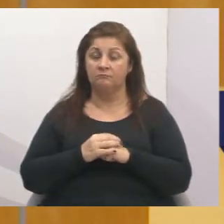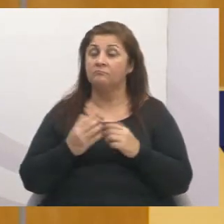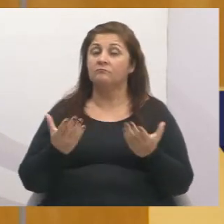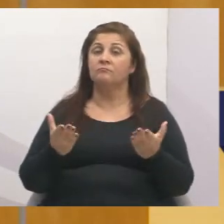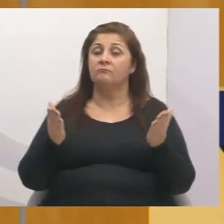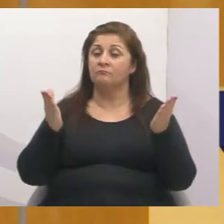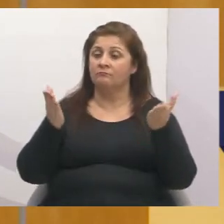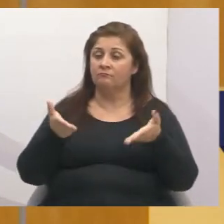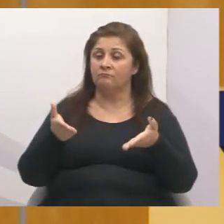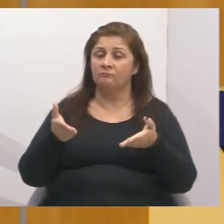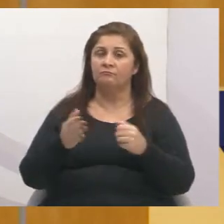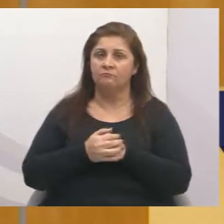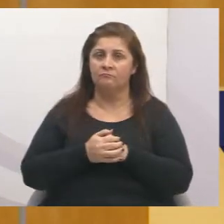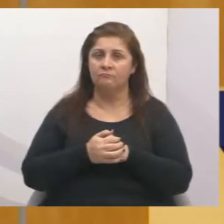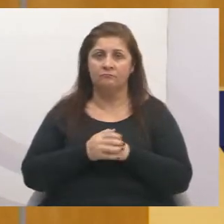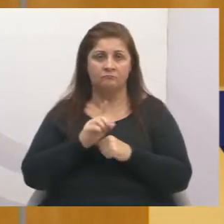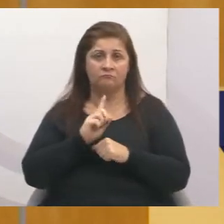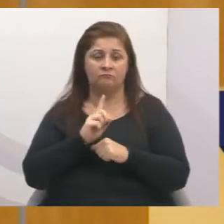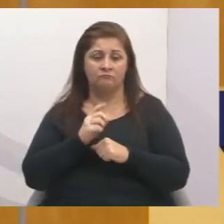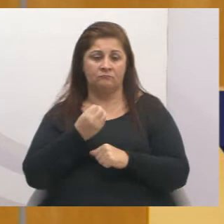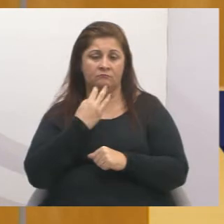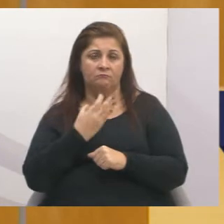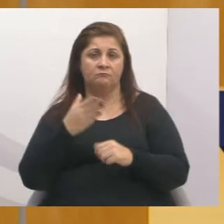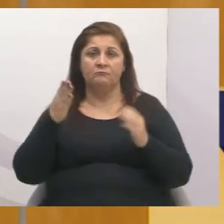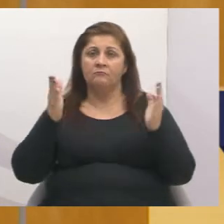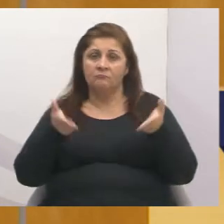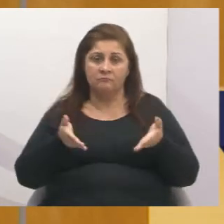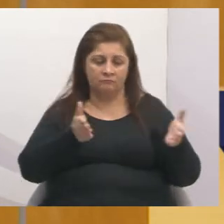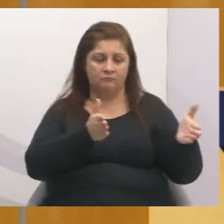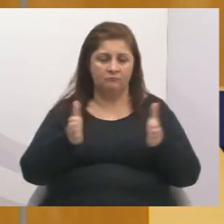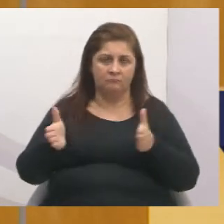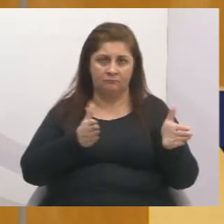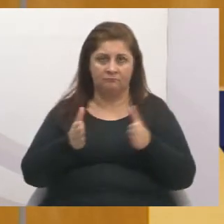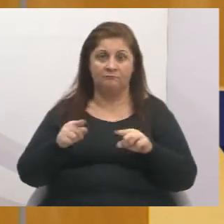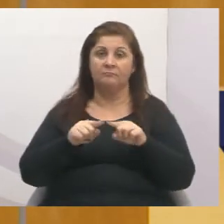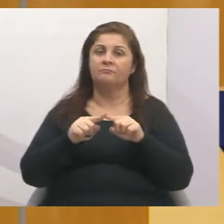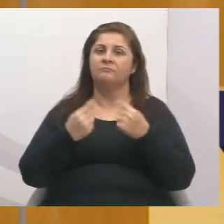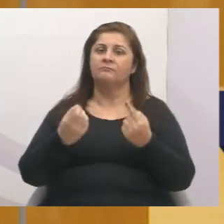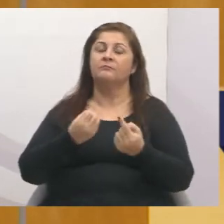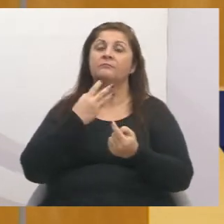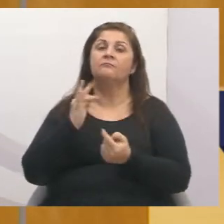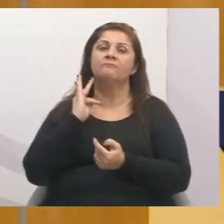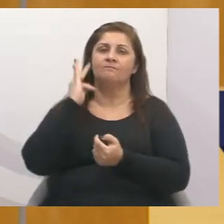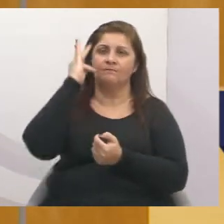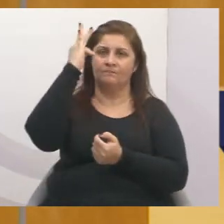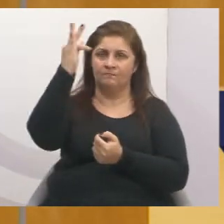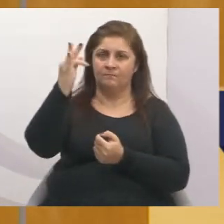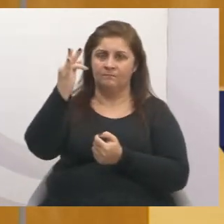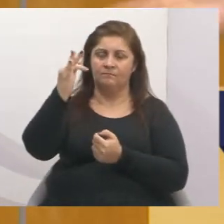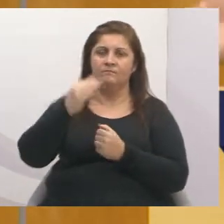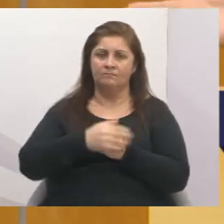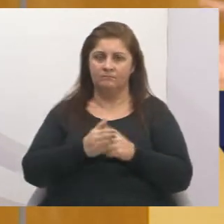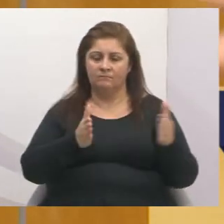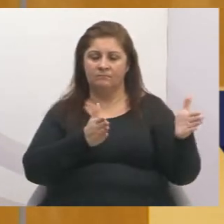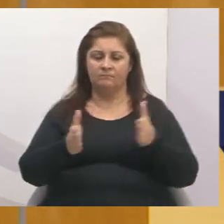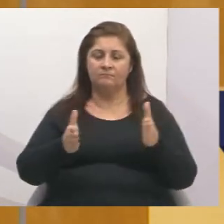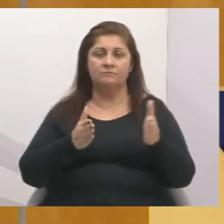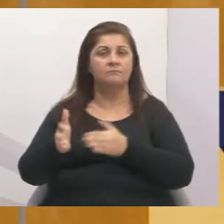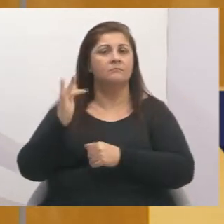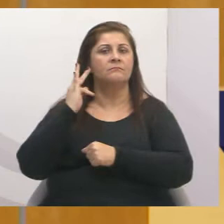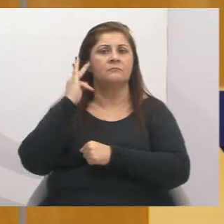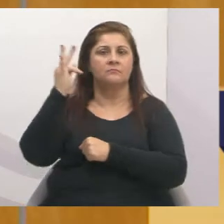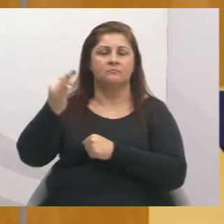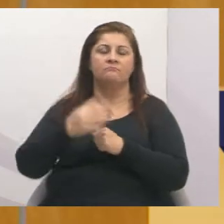benefício na nossa gestão, nem na minha, nem na dos 13 vereadores. Serão beneficiados as gestões futuras.